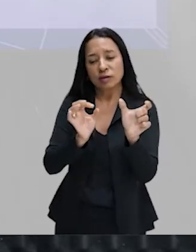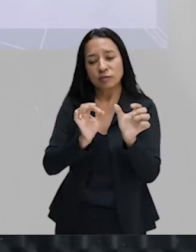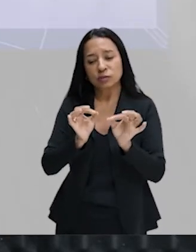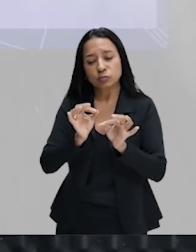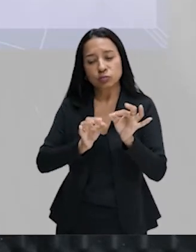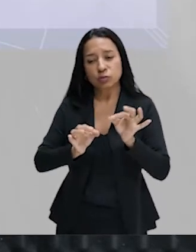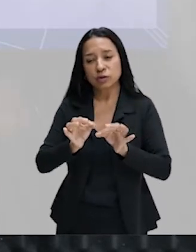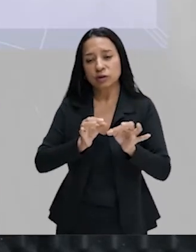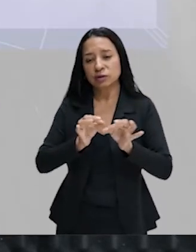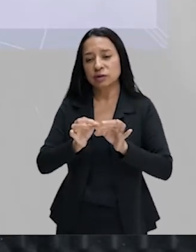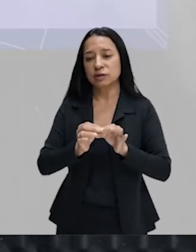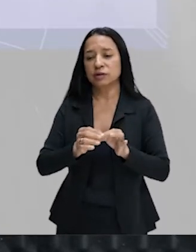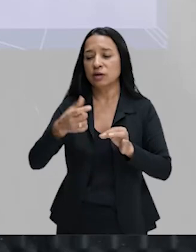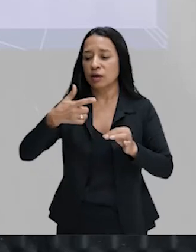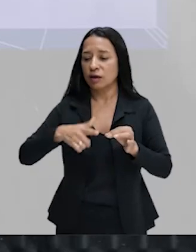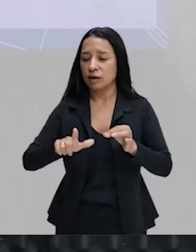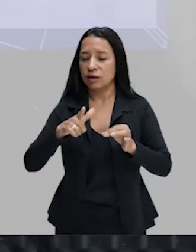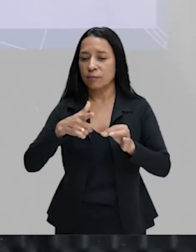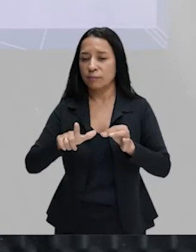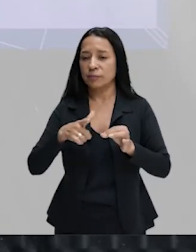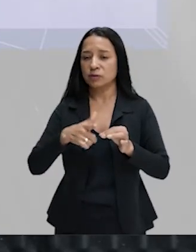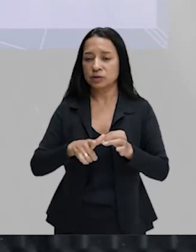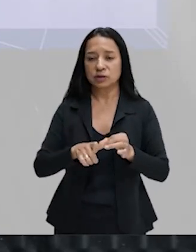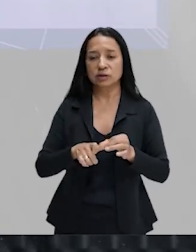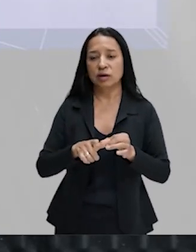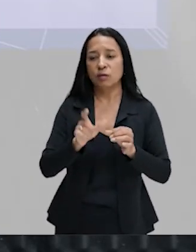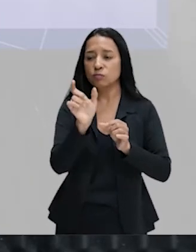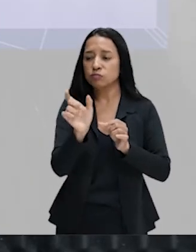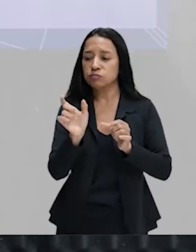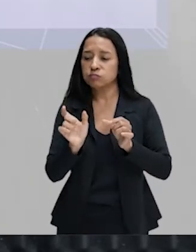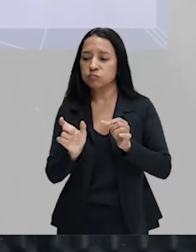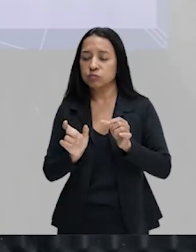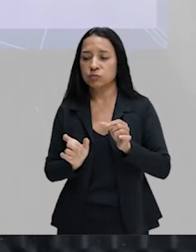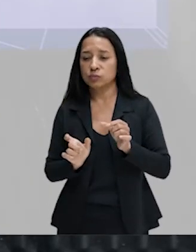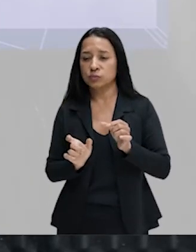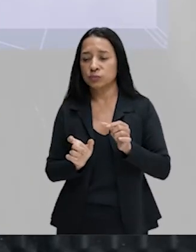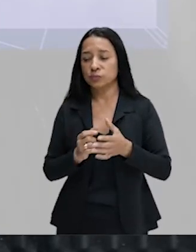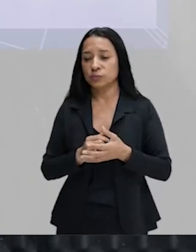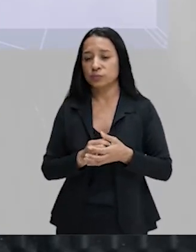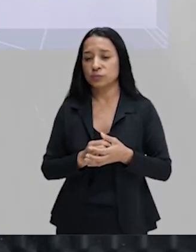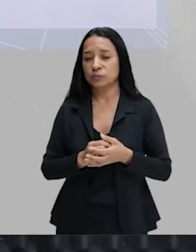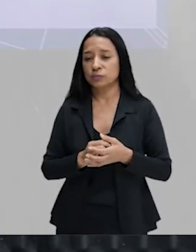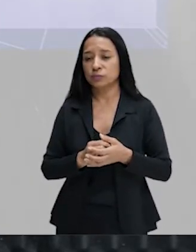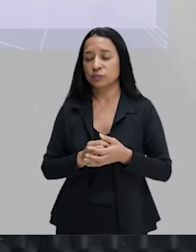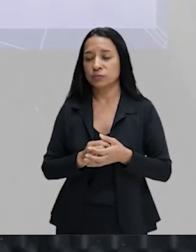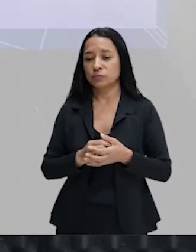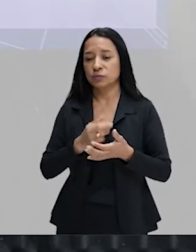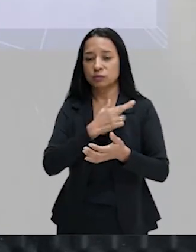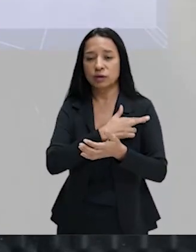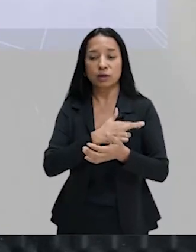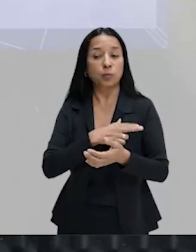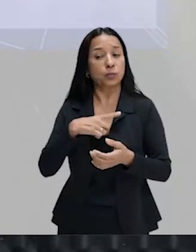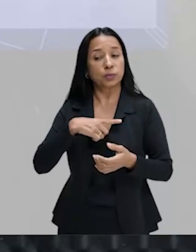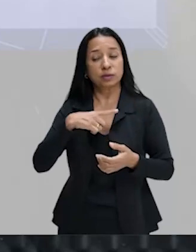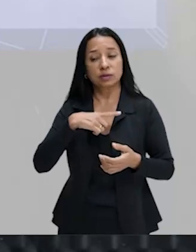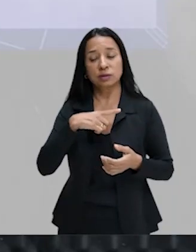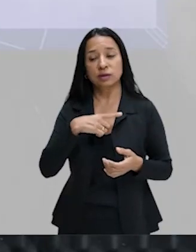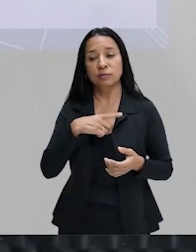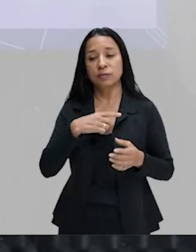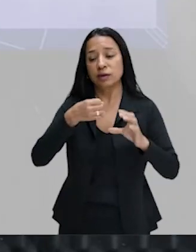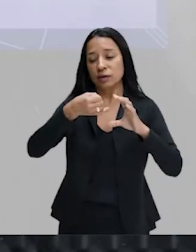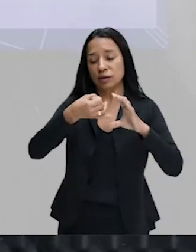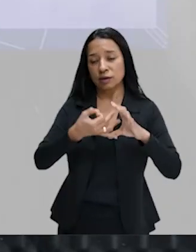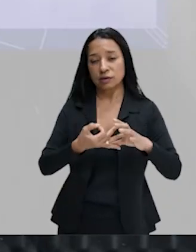início de cada parágrafo, tá? Então, são esses recursos aí que ela traz para nós e que